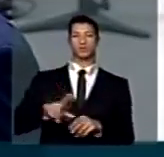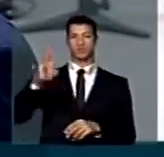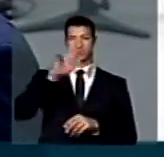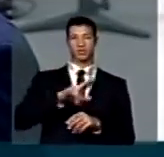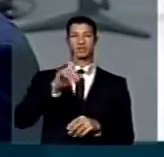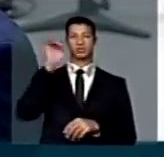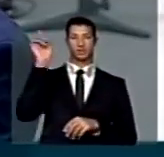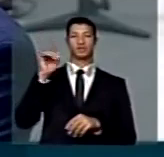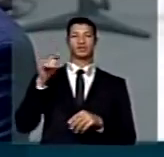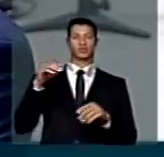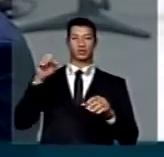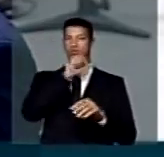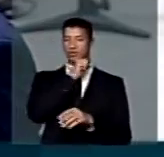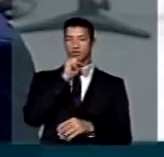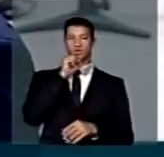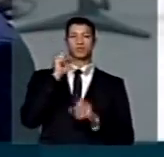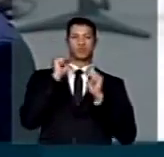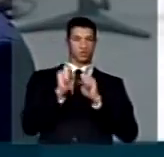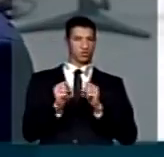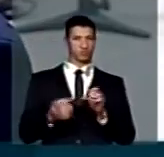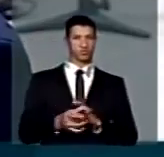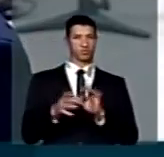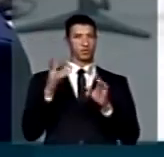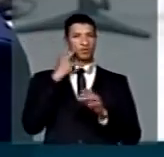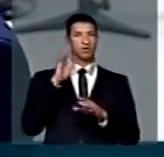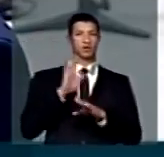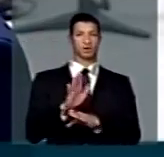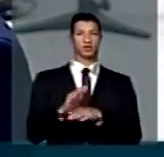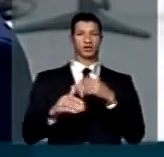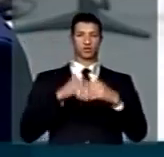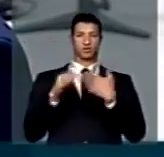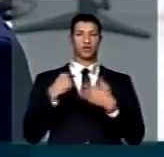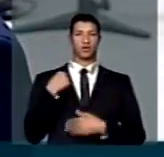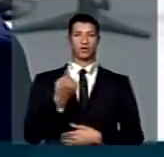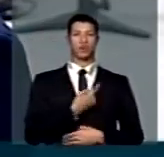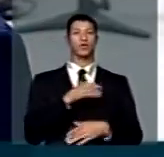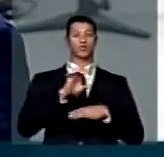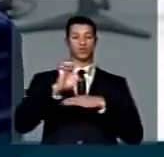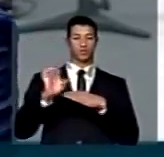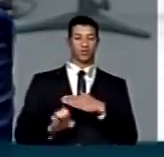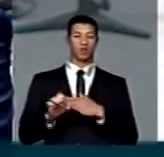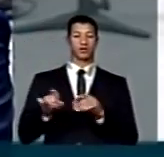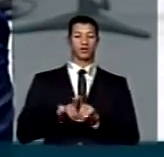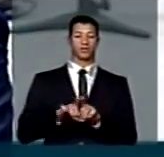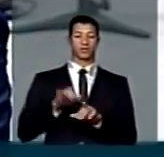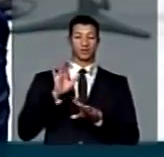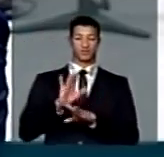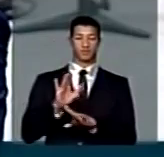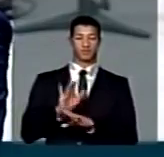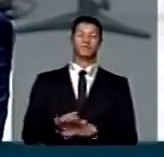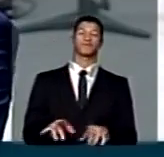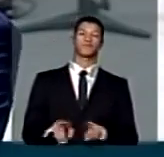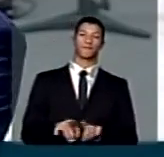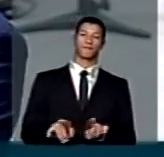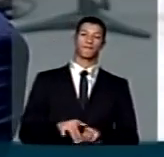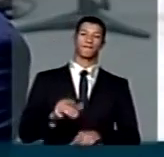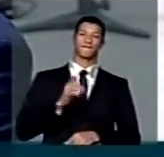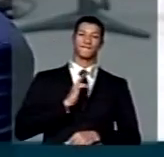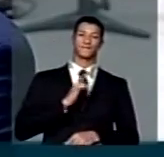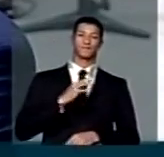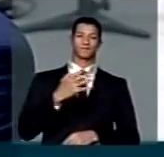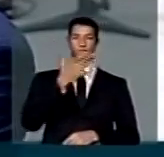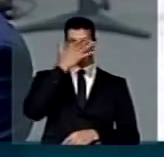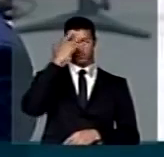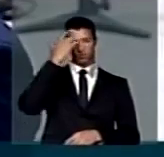de Sergipe, em Estância, possa ser viabilizada para ajudar a desenvolver o nosso estado, como eu falei aqui, para ajudar a ter